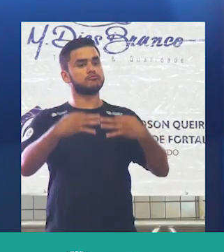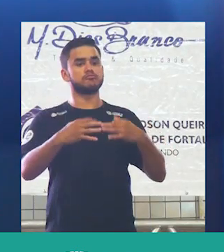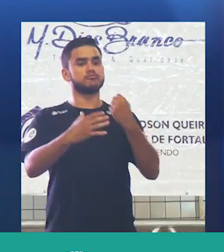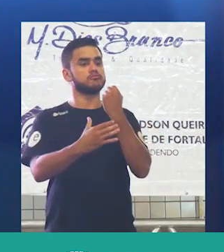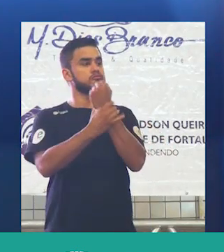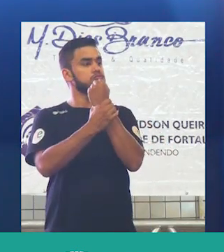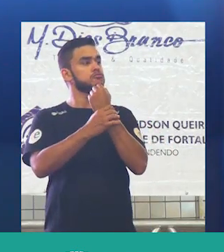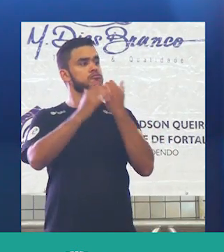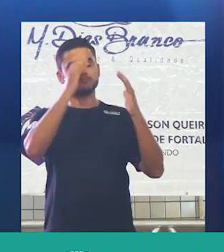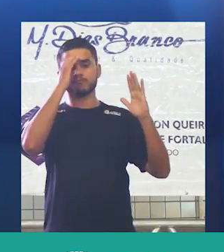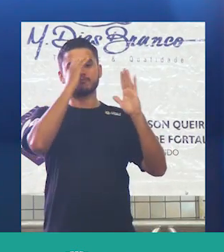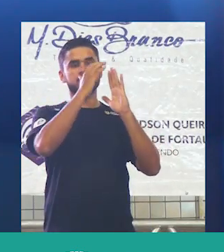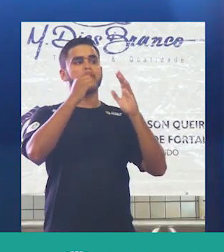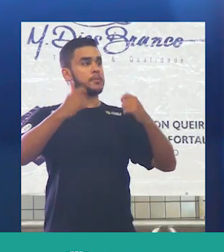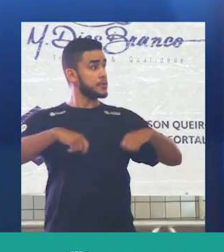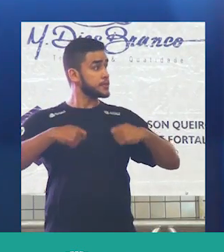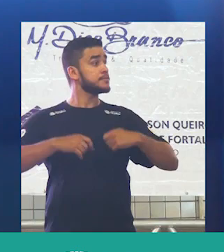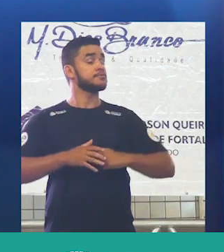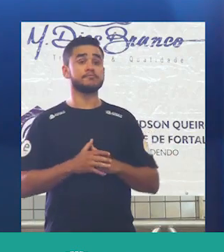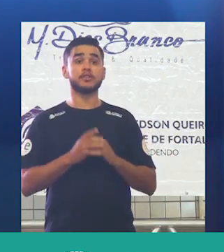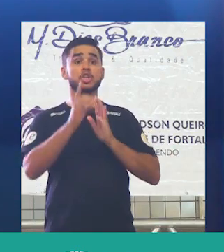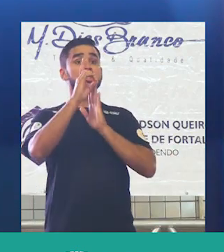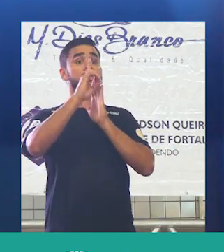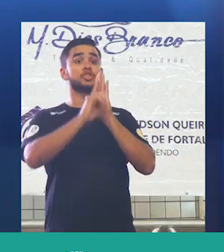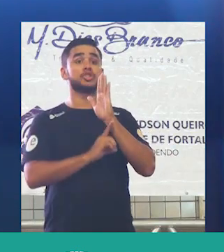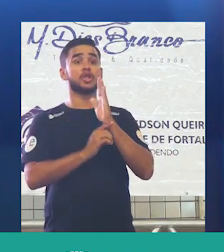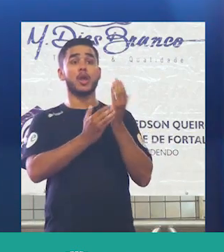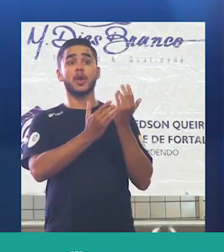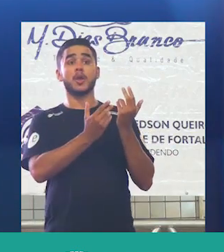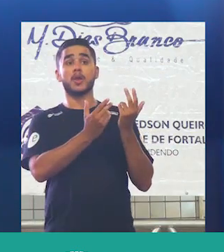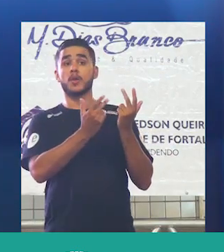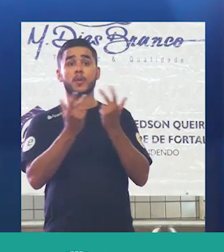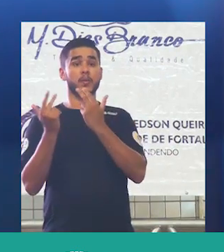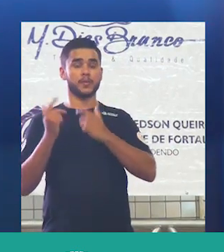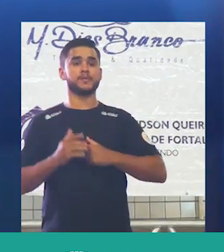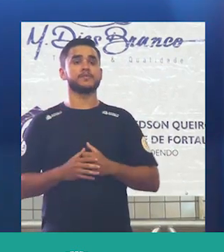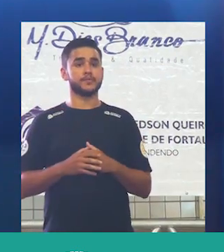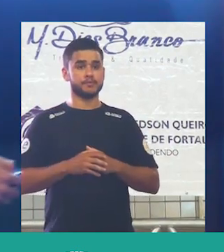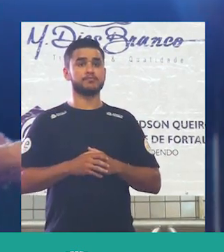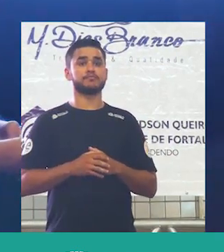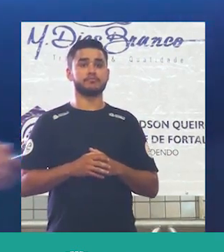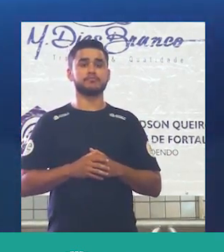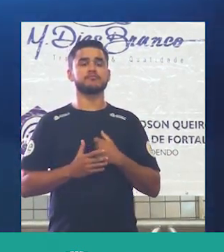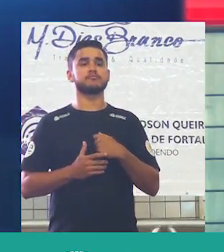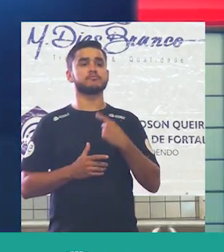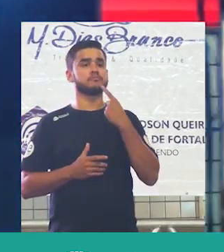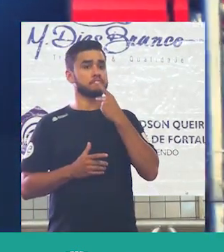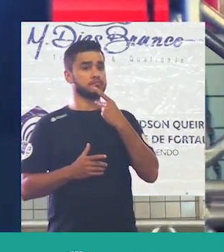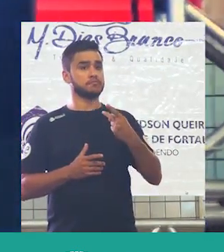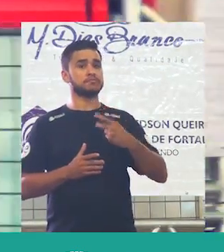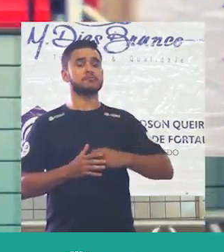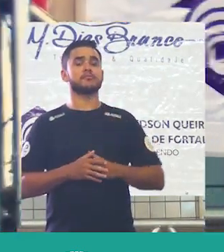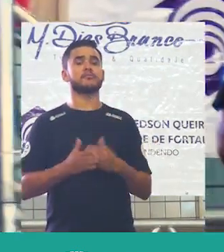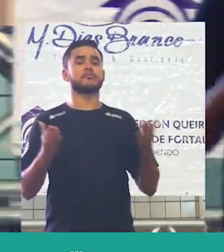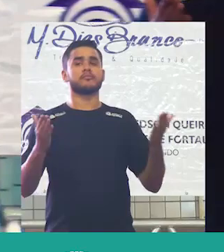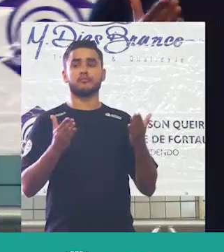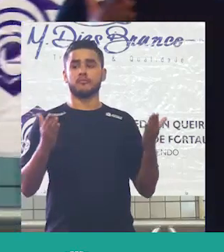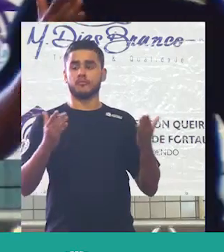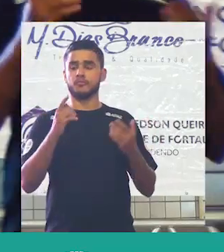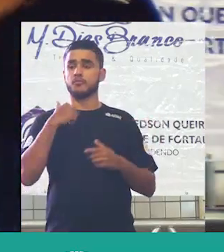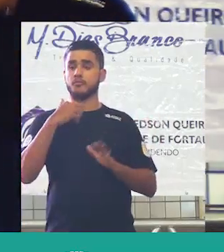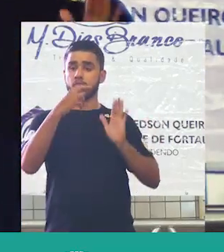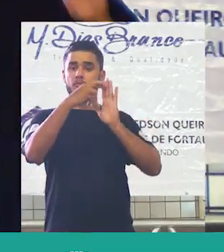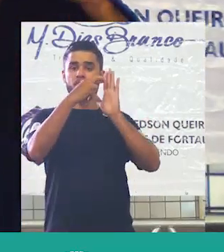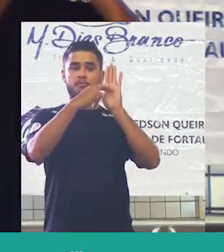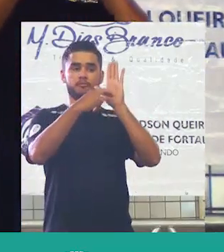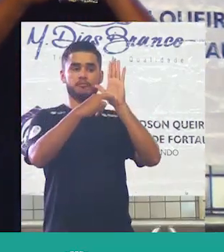outra, tem os mesmos direitos que qualquer outro. Para terminar, temos aí a nossa